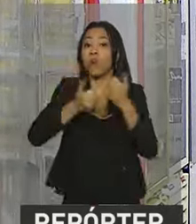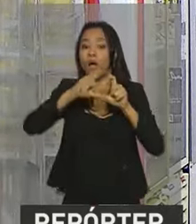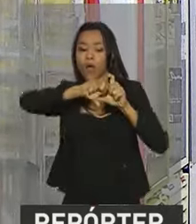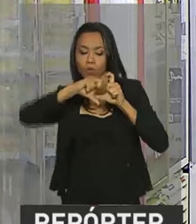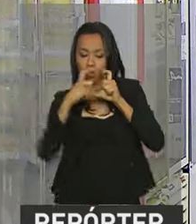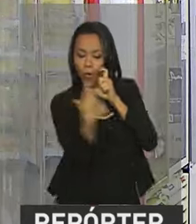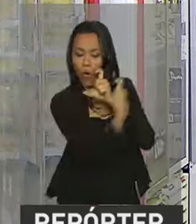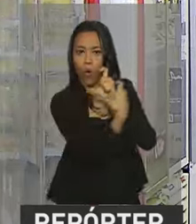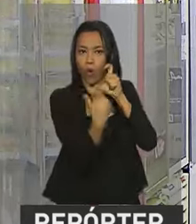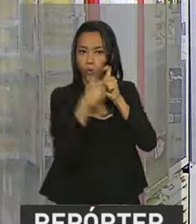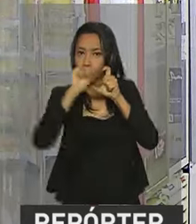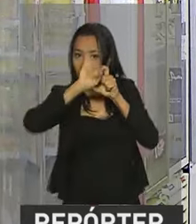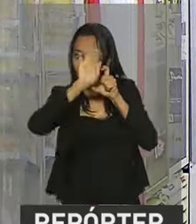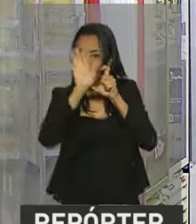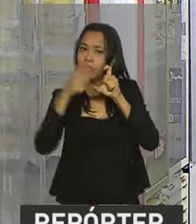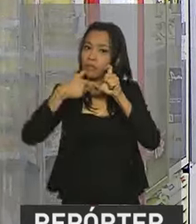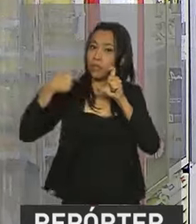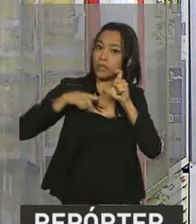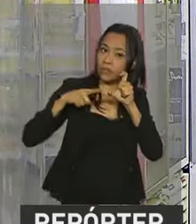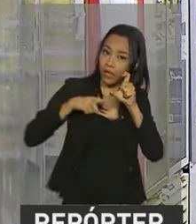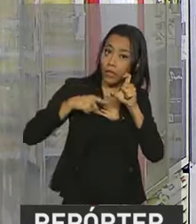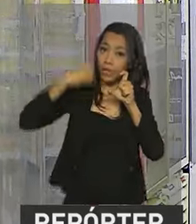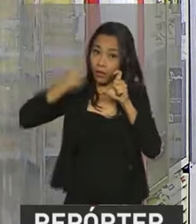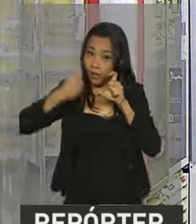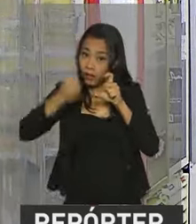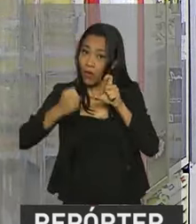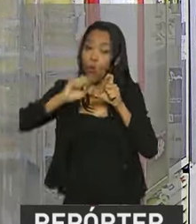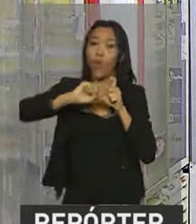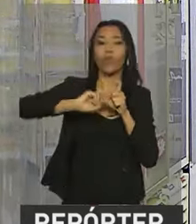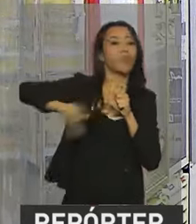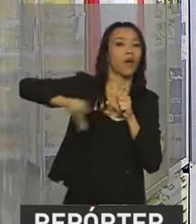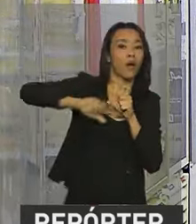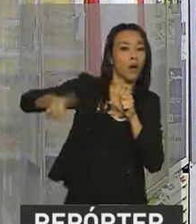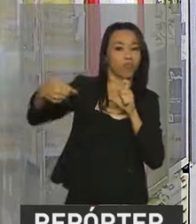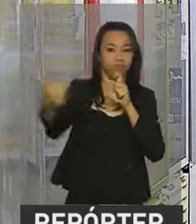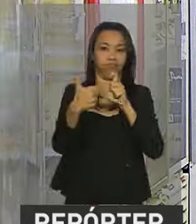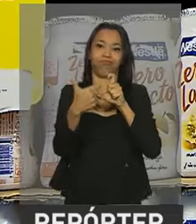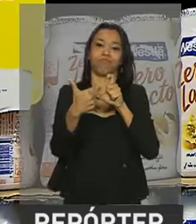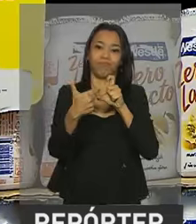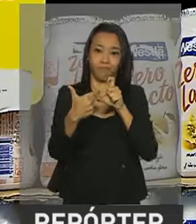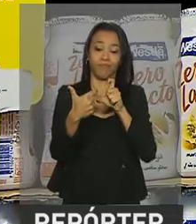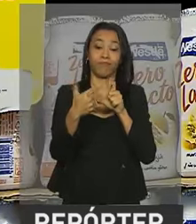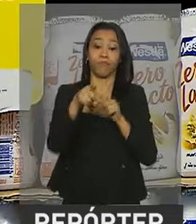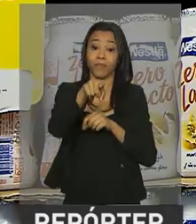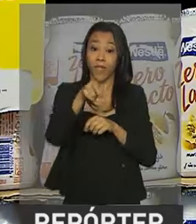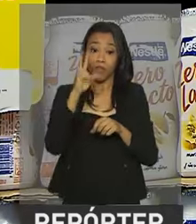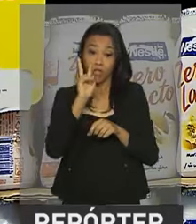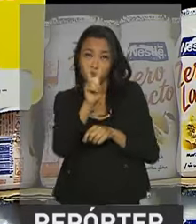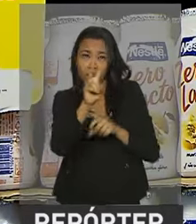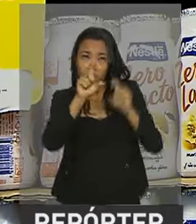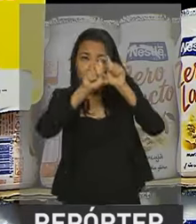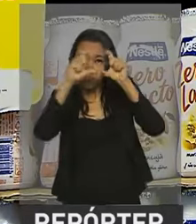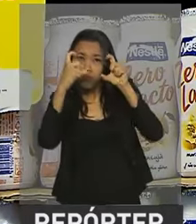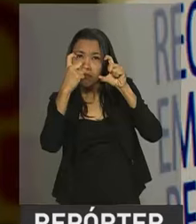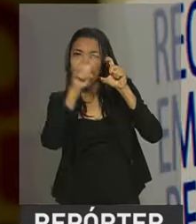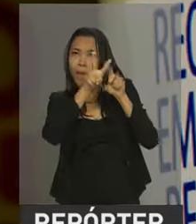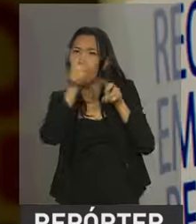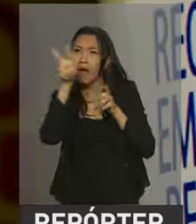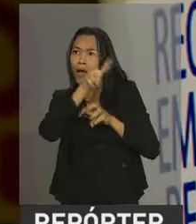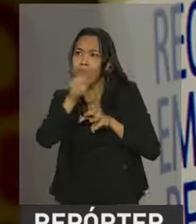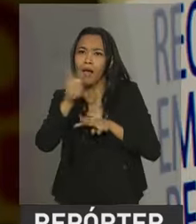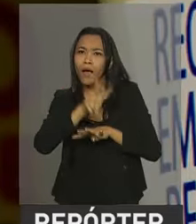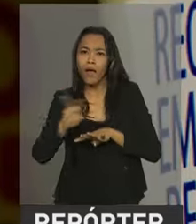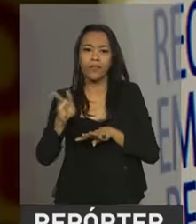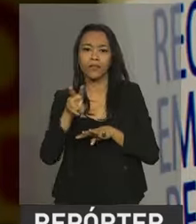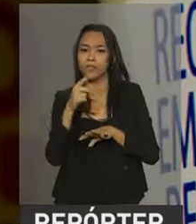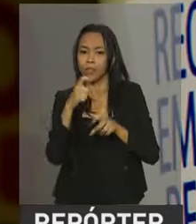de forma legível sobre a presença da lactose na composição dos produtos nas prateleiras dos supermercados a frase